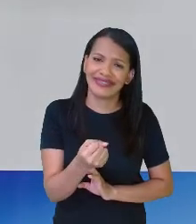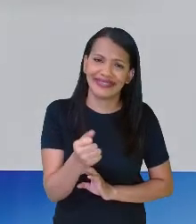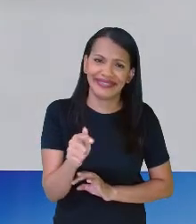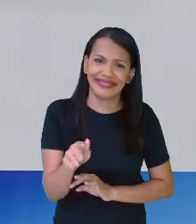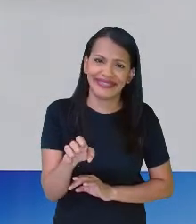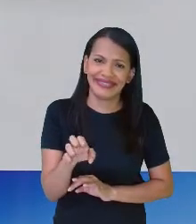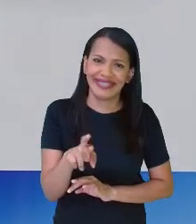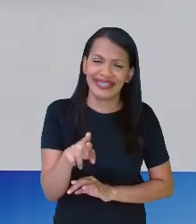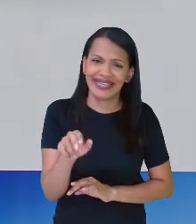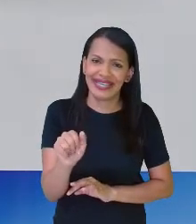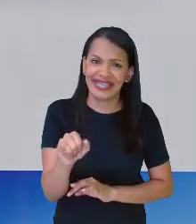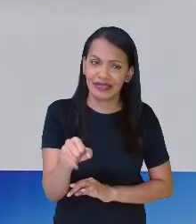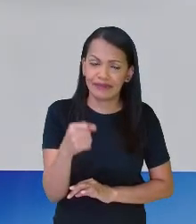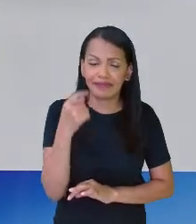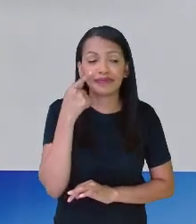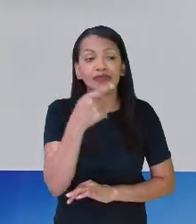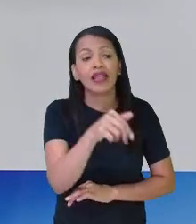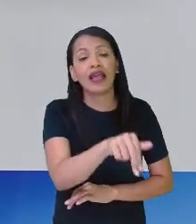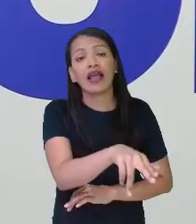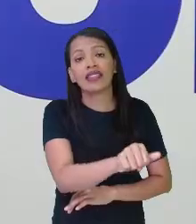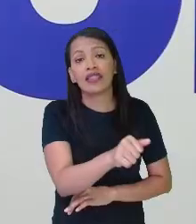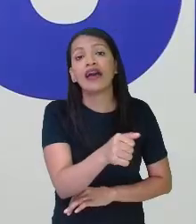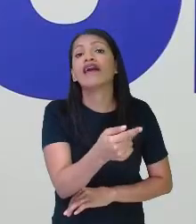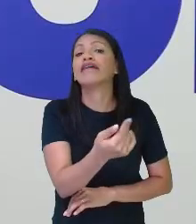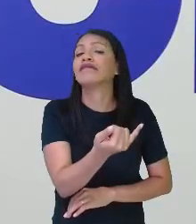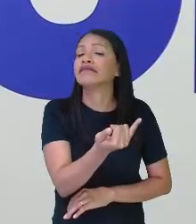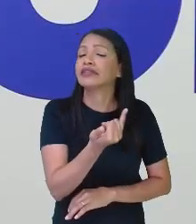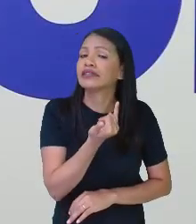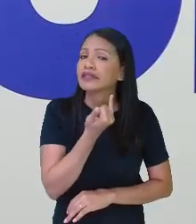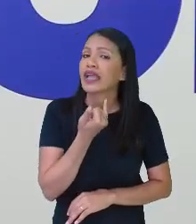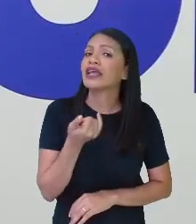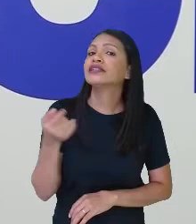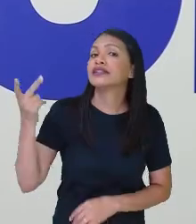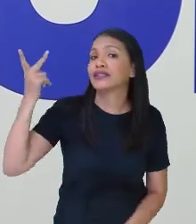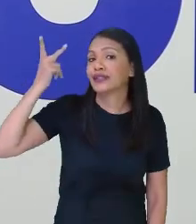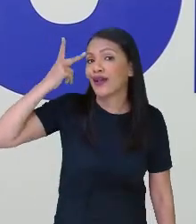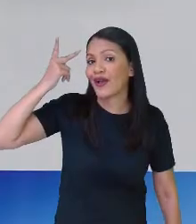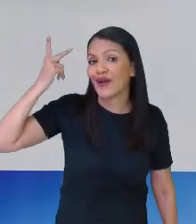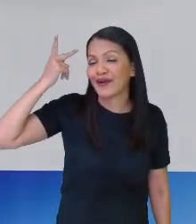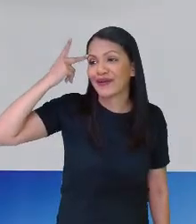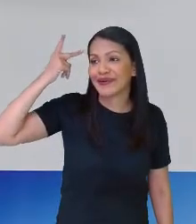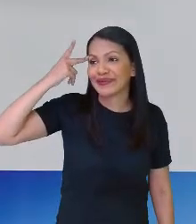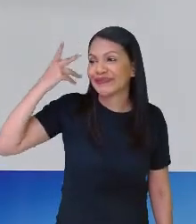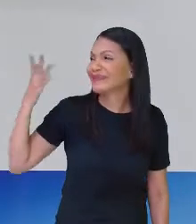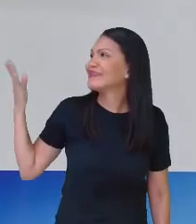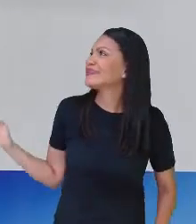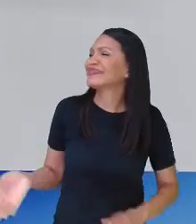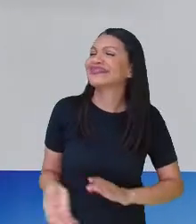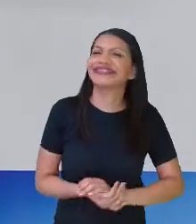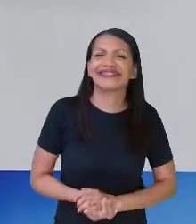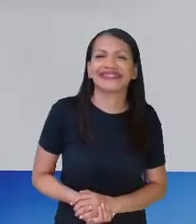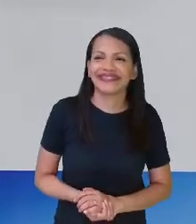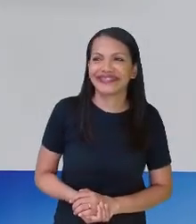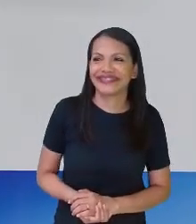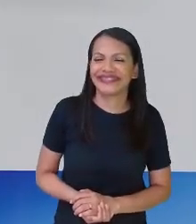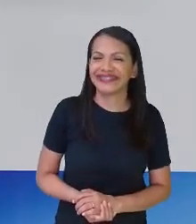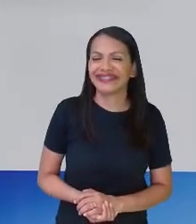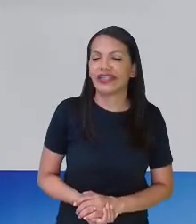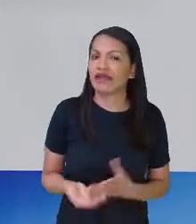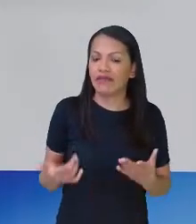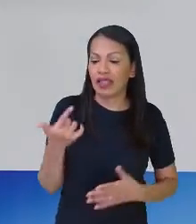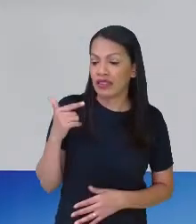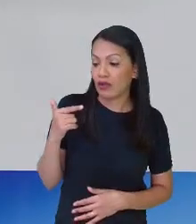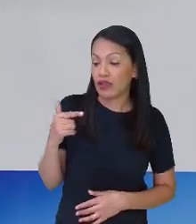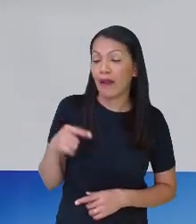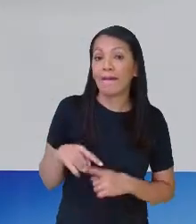Gerais. Quer dizer, A Ana disse aqui que é São Paulo. São Paulo, isso mesmo, Ana. Então, esses não é que não tinham, mas